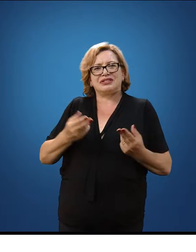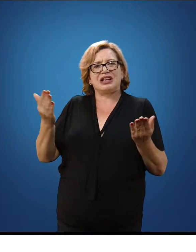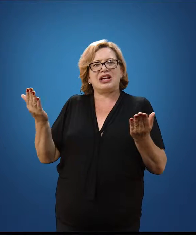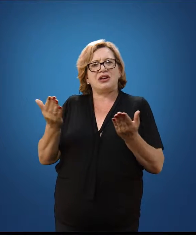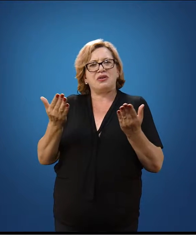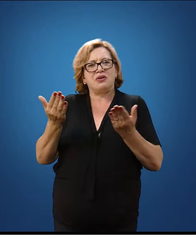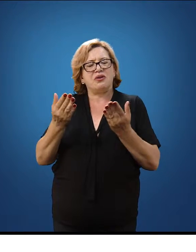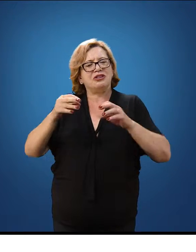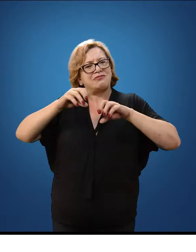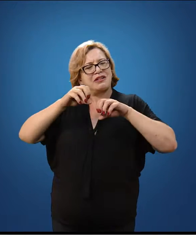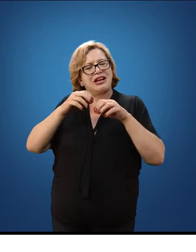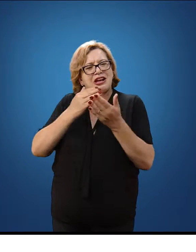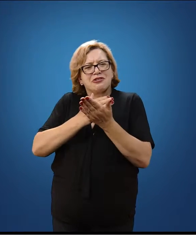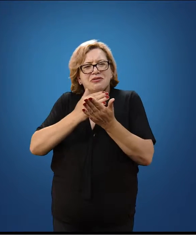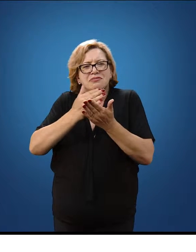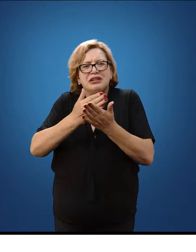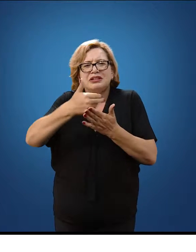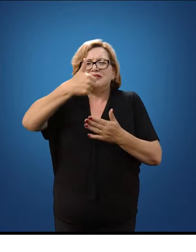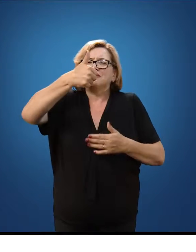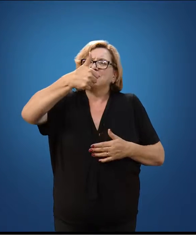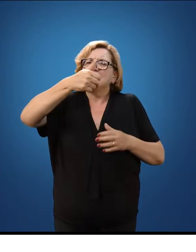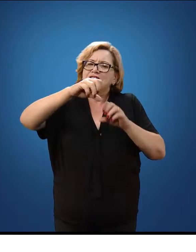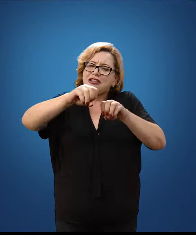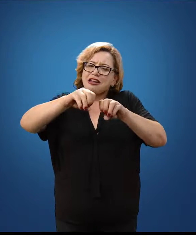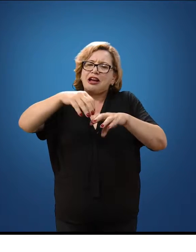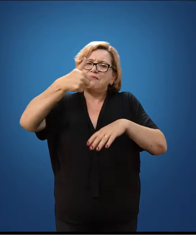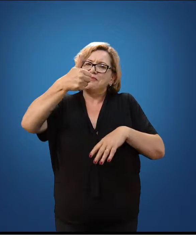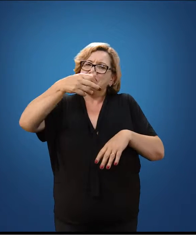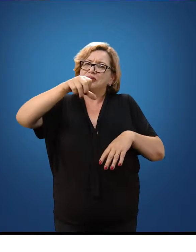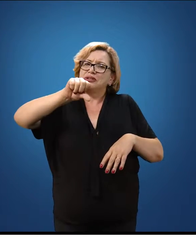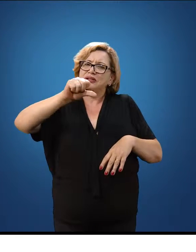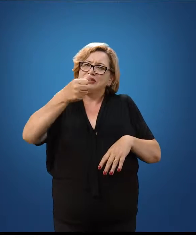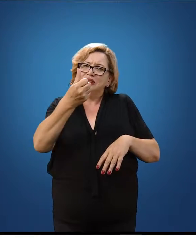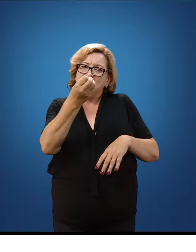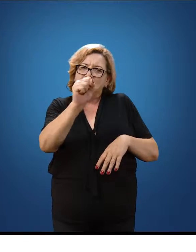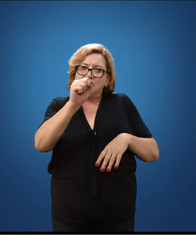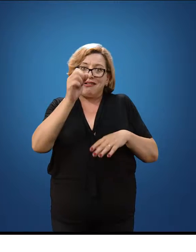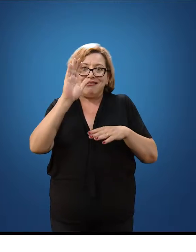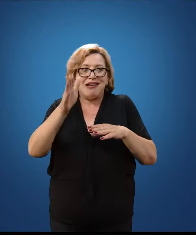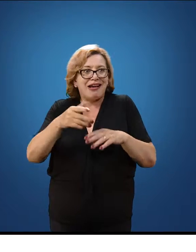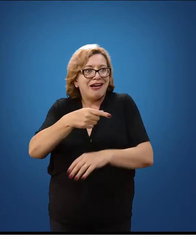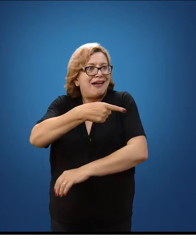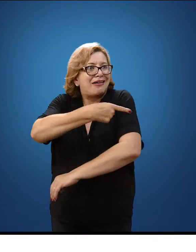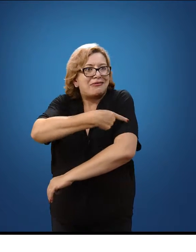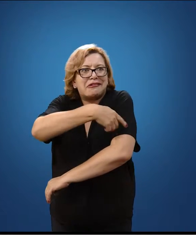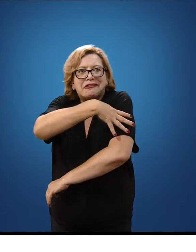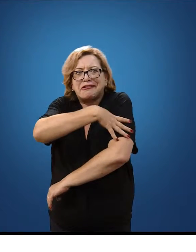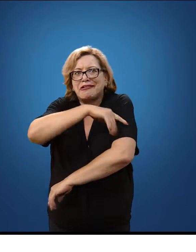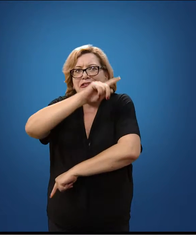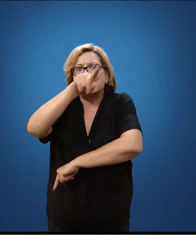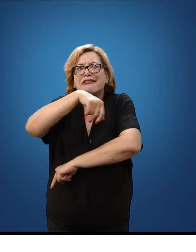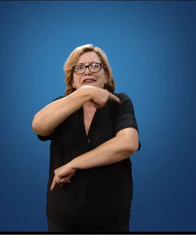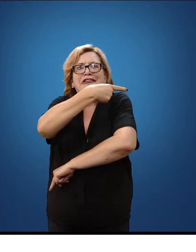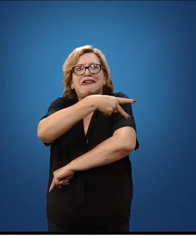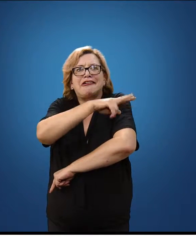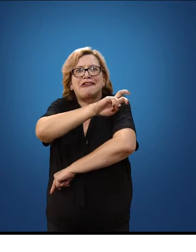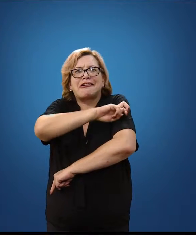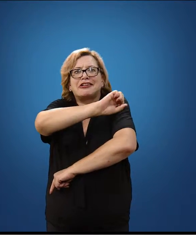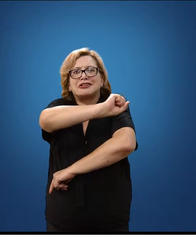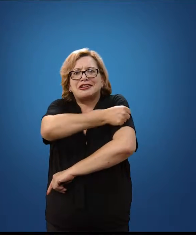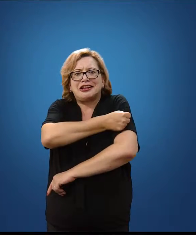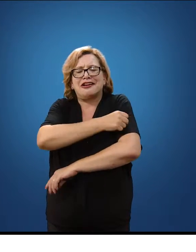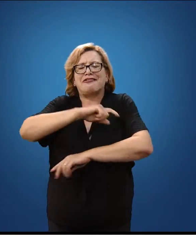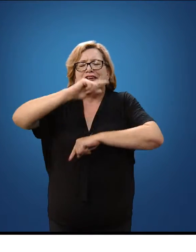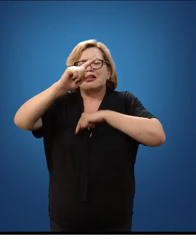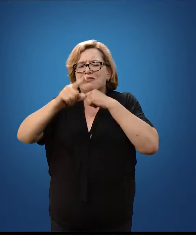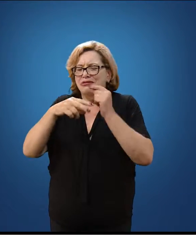atuando na educação desde 1968. Trabalhei em todos os níveis da educação básica e atuo no